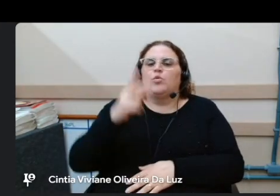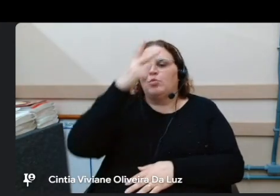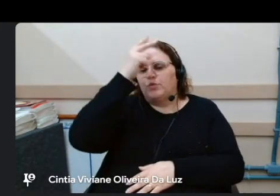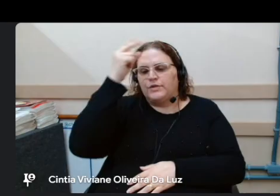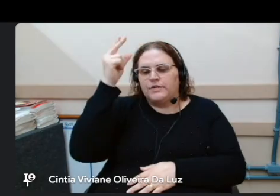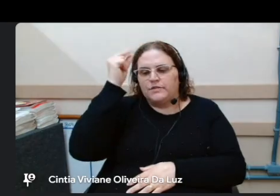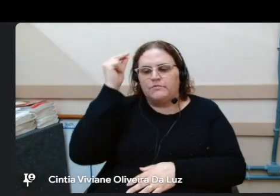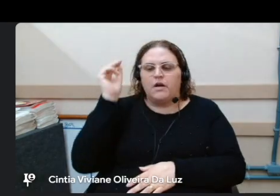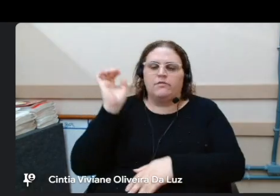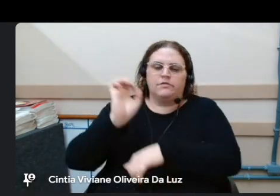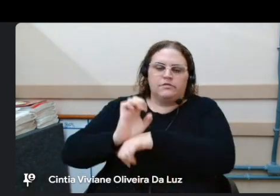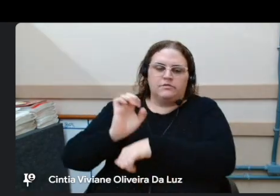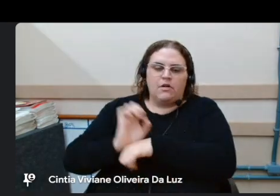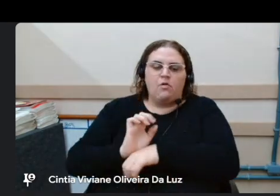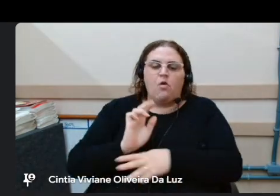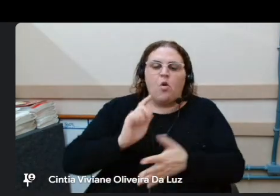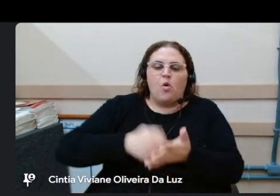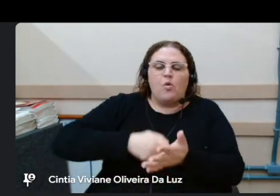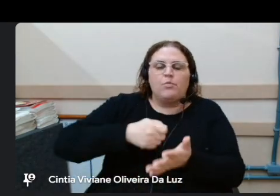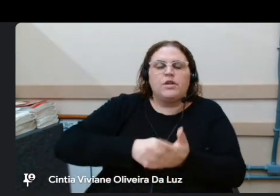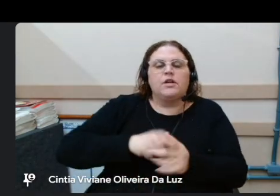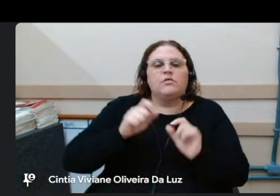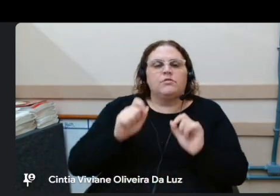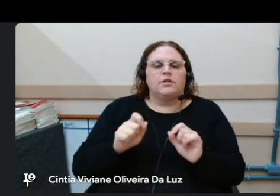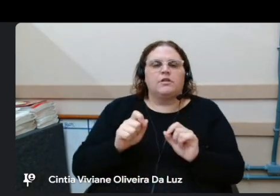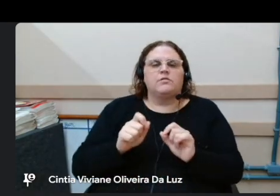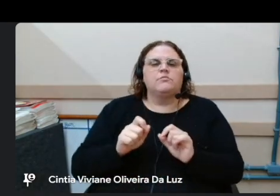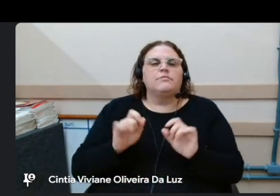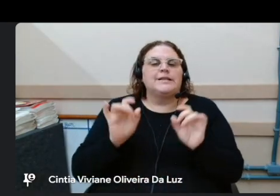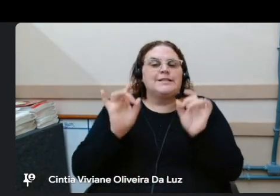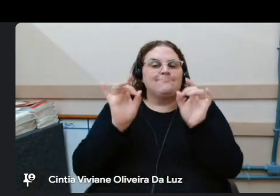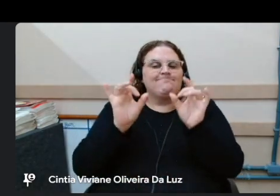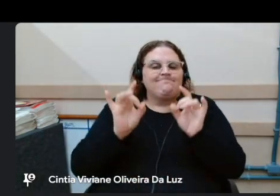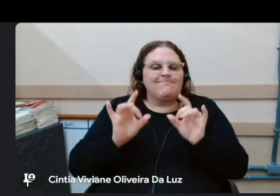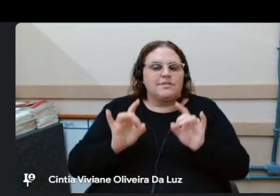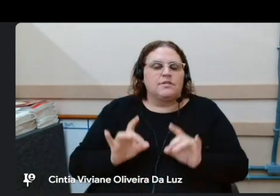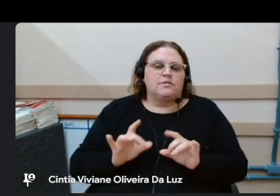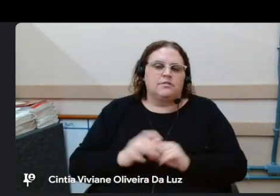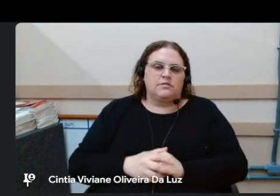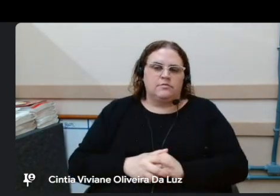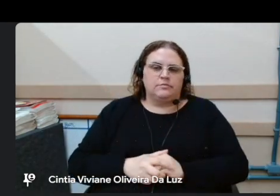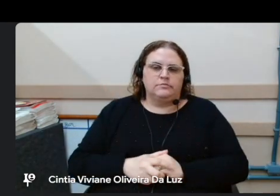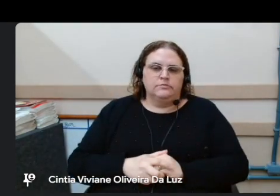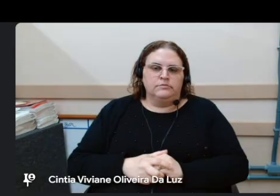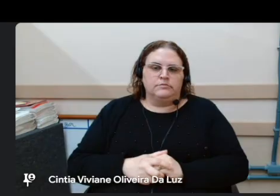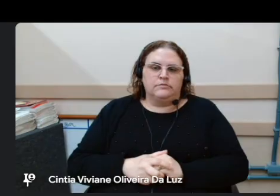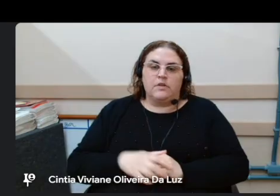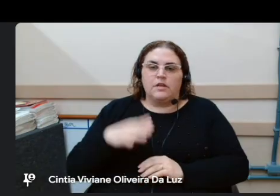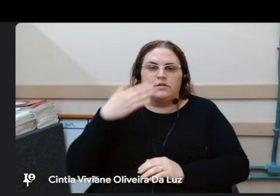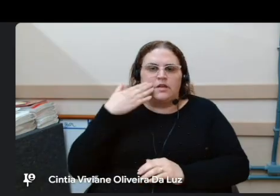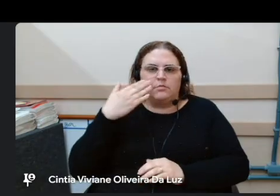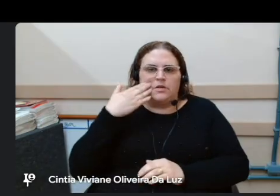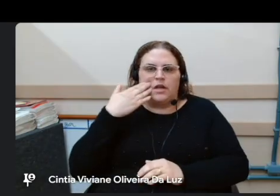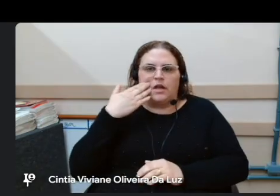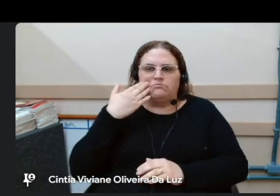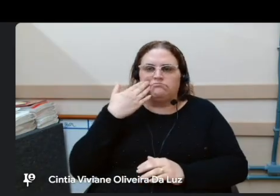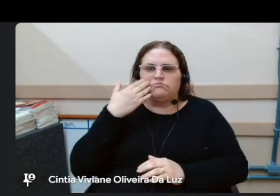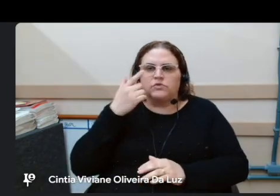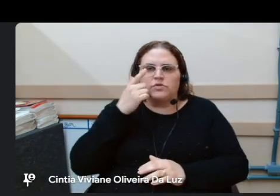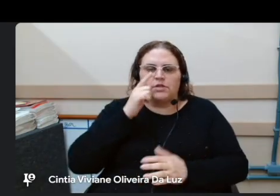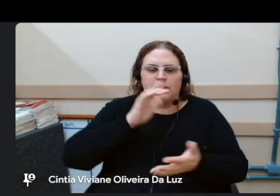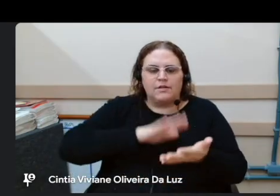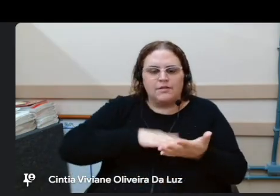federal estadual e municipal né Eh obriga um uma especialização né